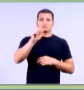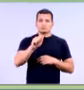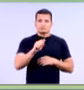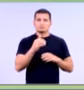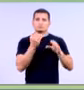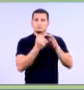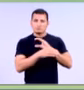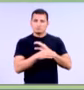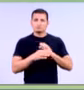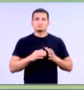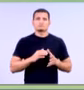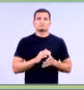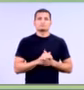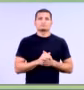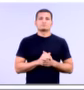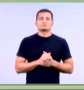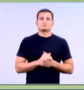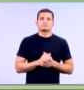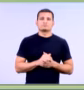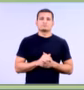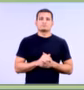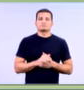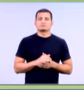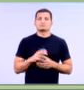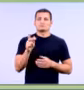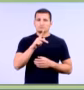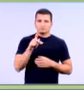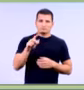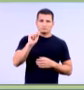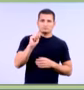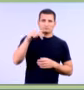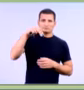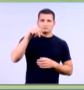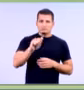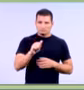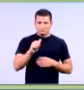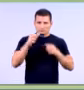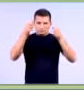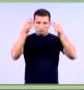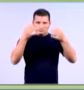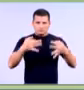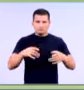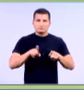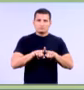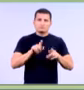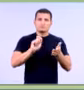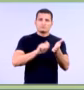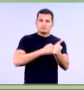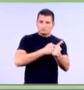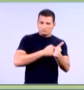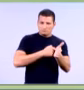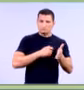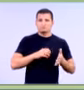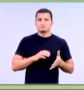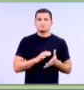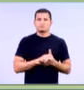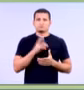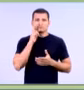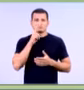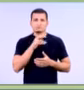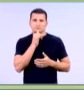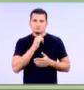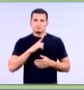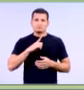si, o fechamento. E como a professora Anabela falou, a assinatura no final. Veja, um exemplo, tem